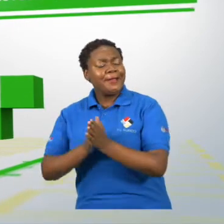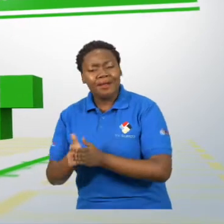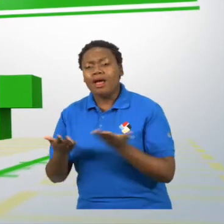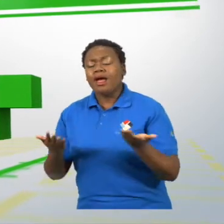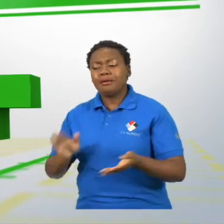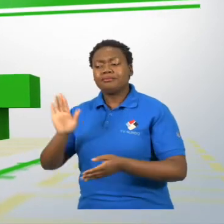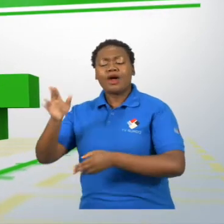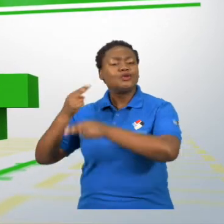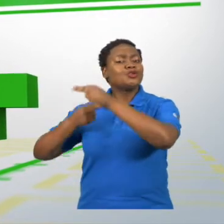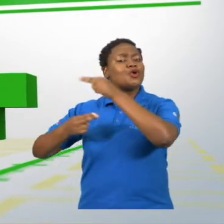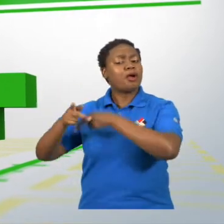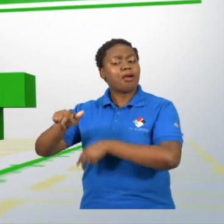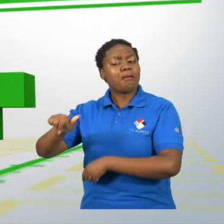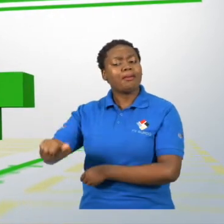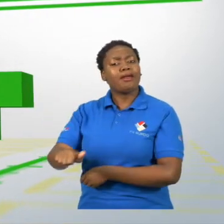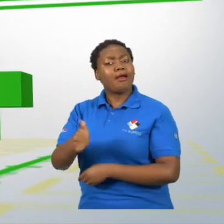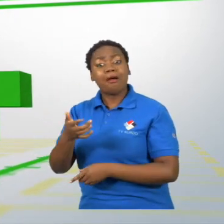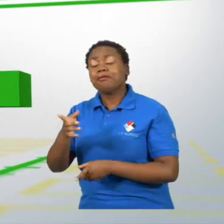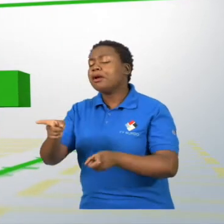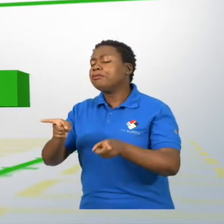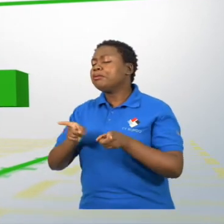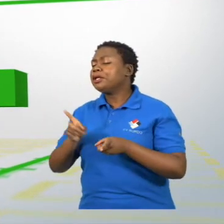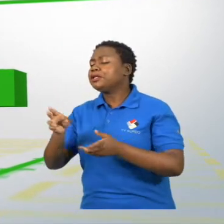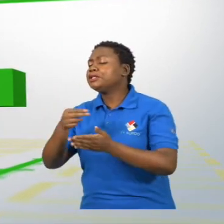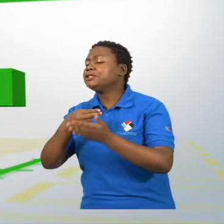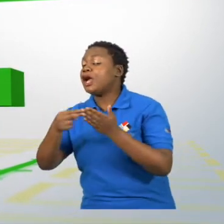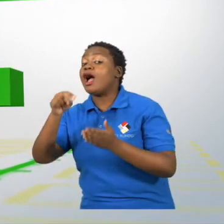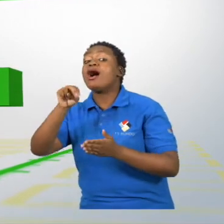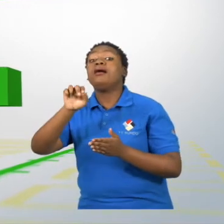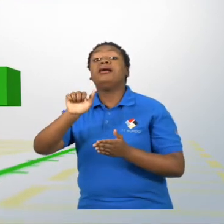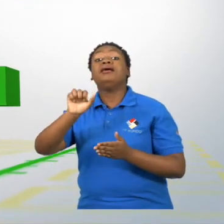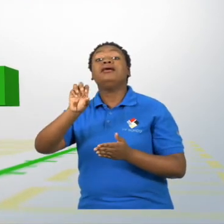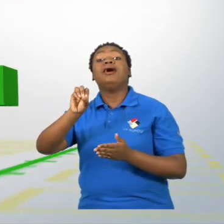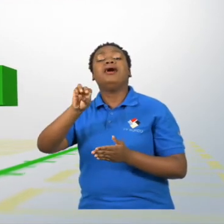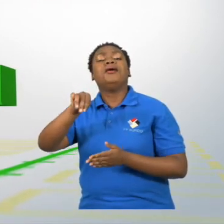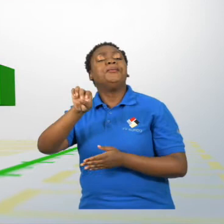Conheça a emocionante história de superação de Naomi.